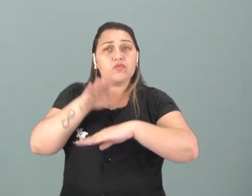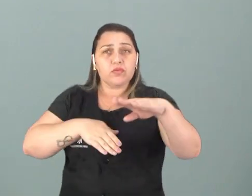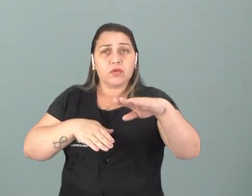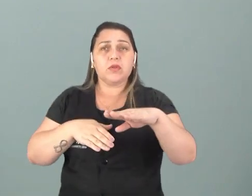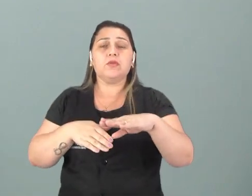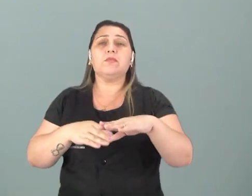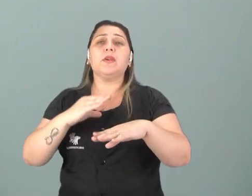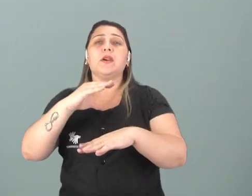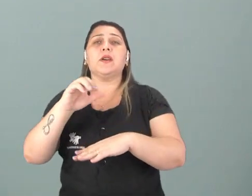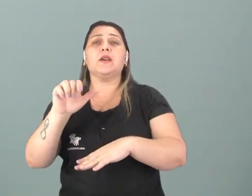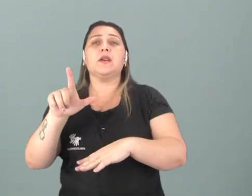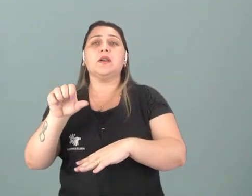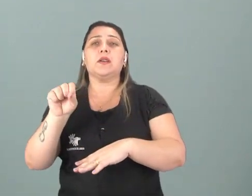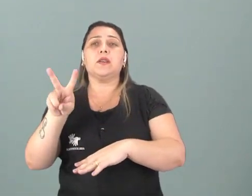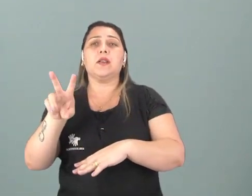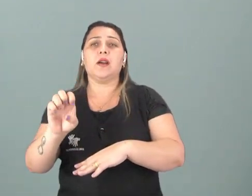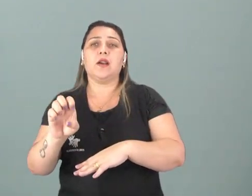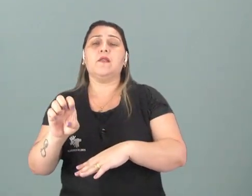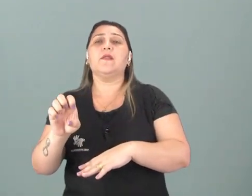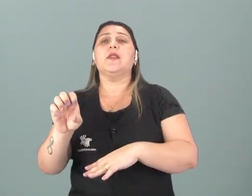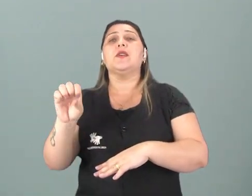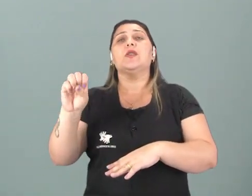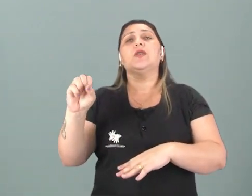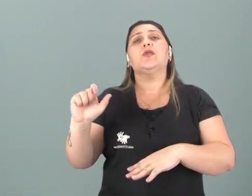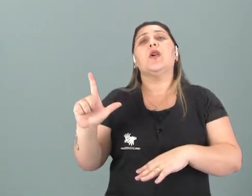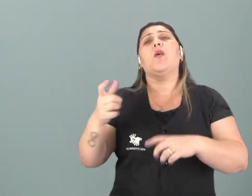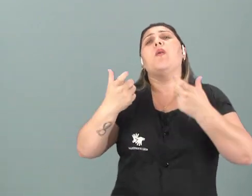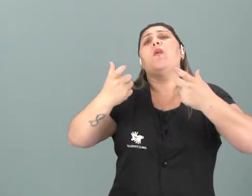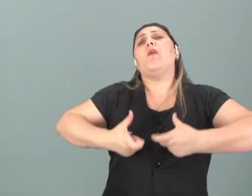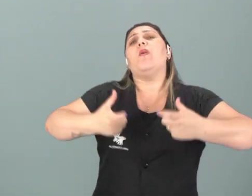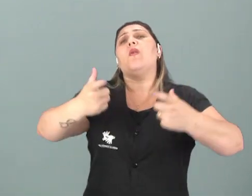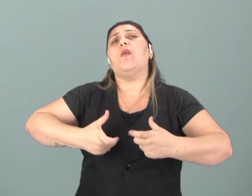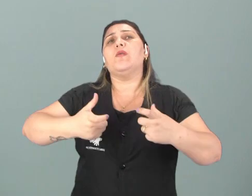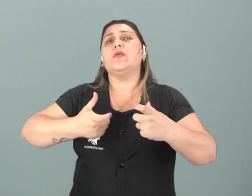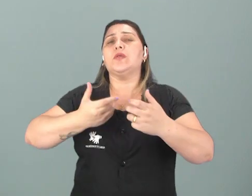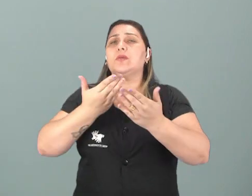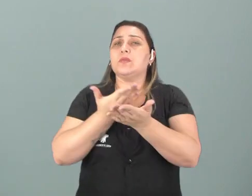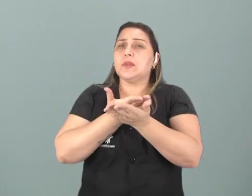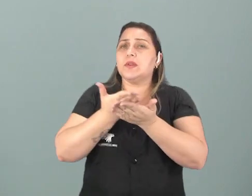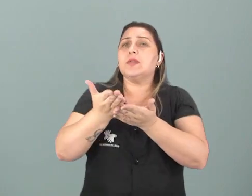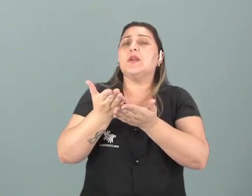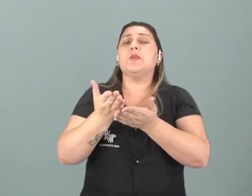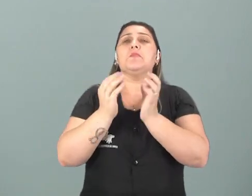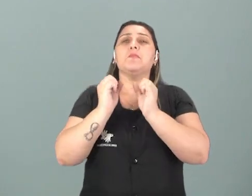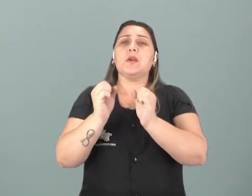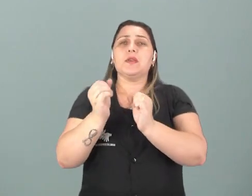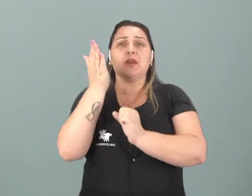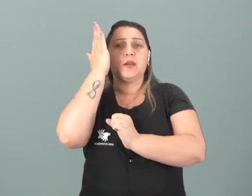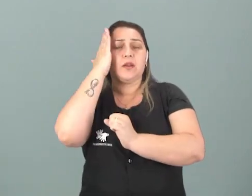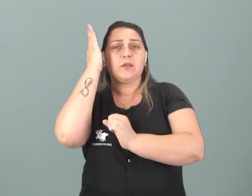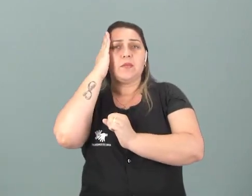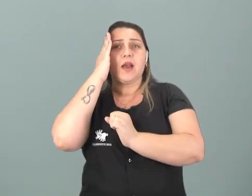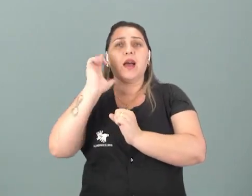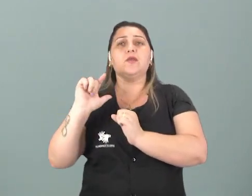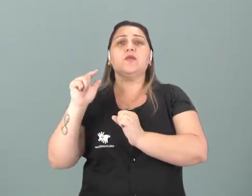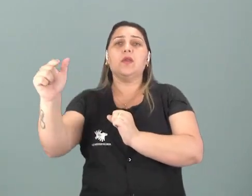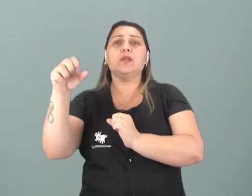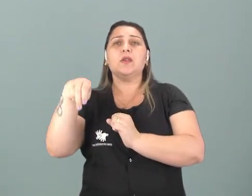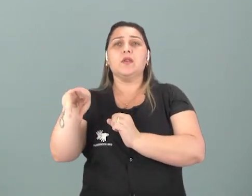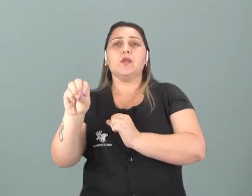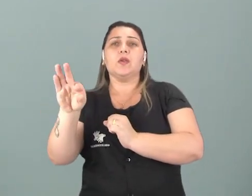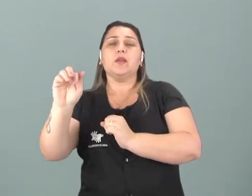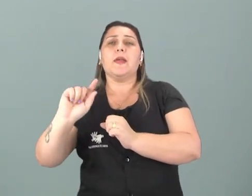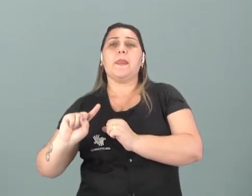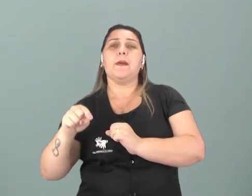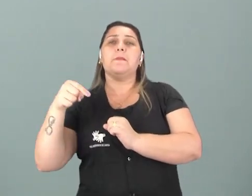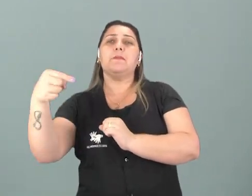essa clave de sol, porque ela identifica onde fica a nota sol. A partir daí, você vai descobrir onde ficam as outras notas depois